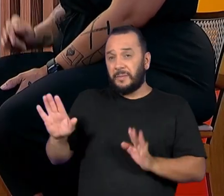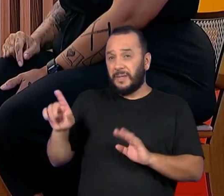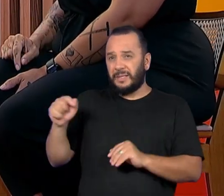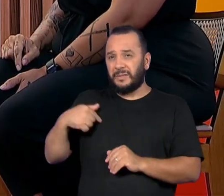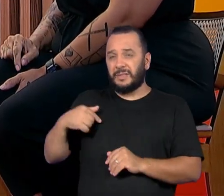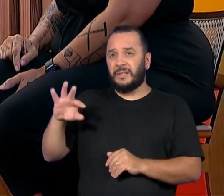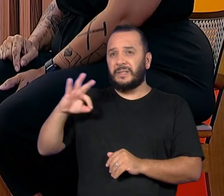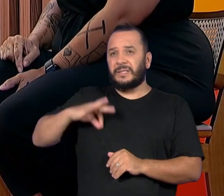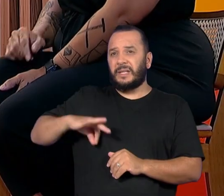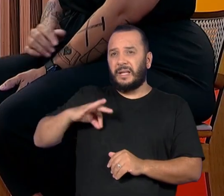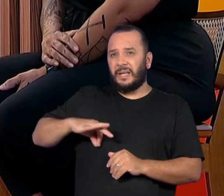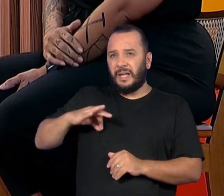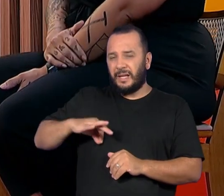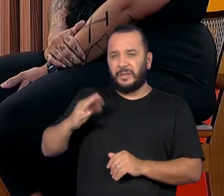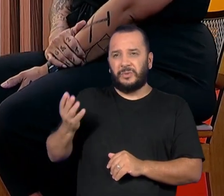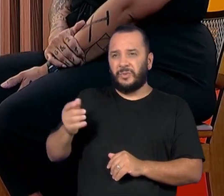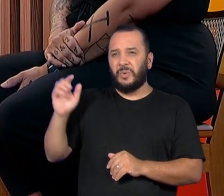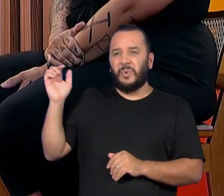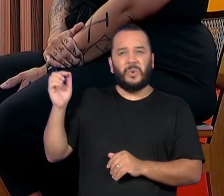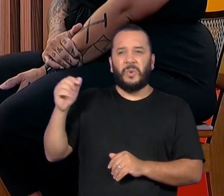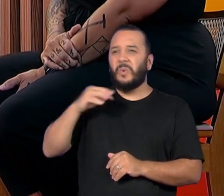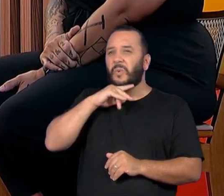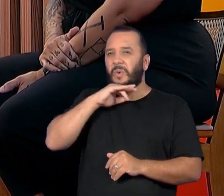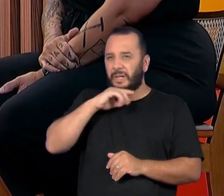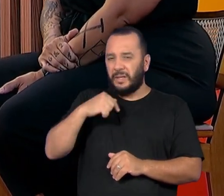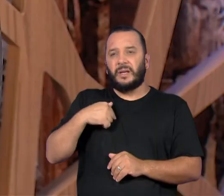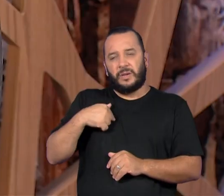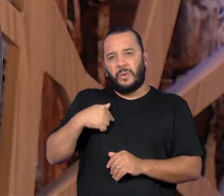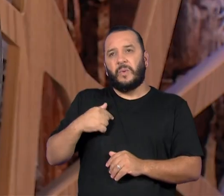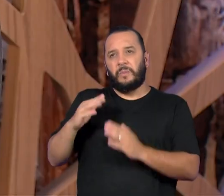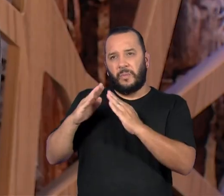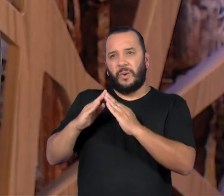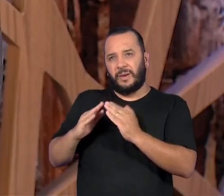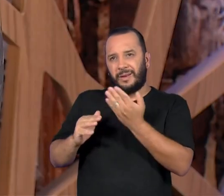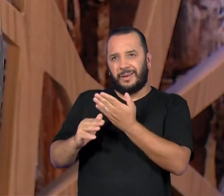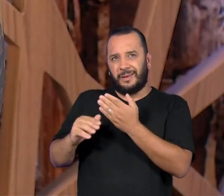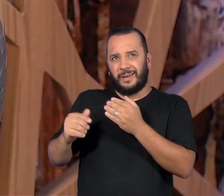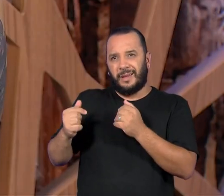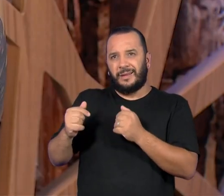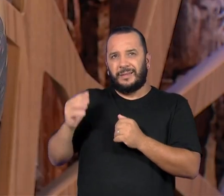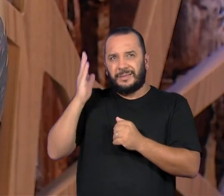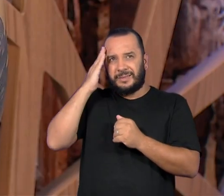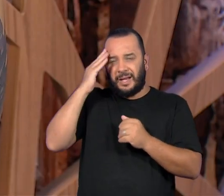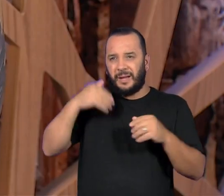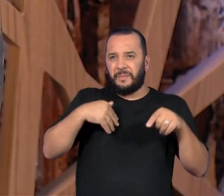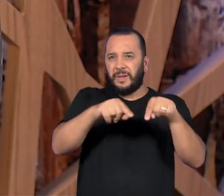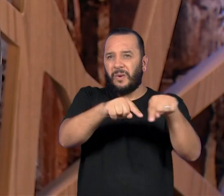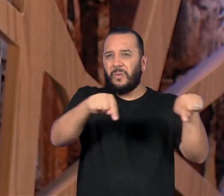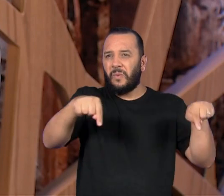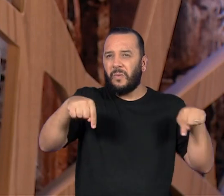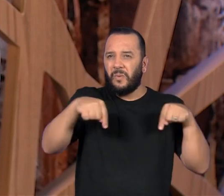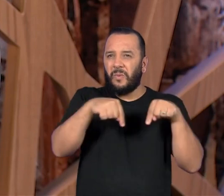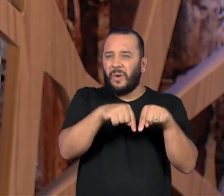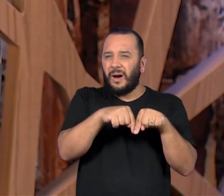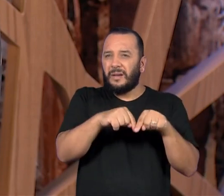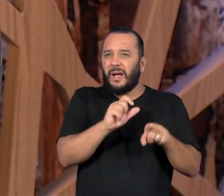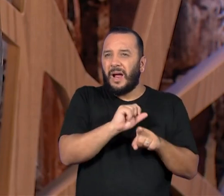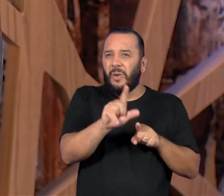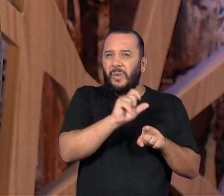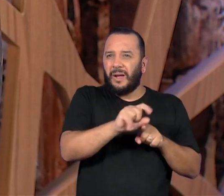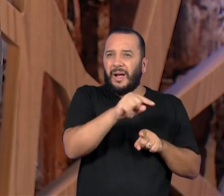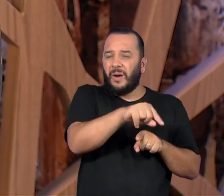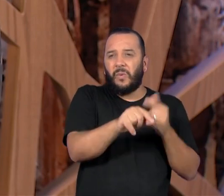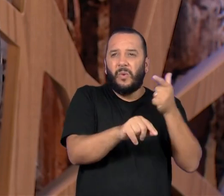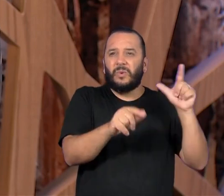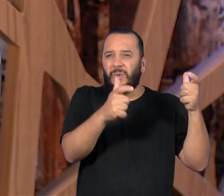morava era exatamente igual. Então eu morei num quartinho desses cortiços, na Zona Leste, e era